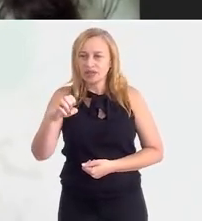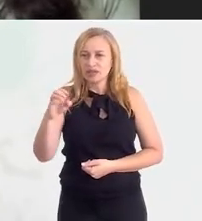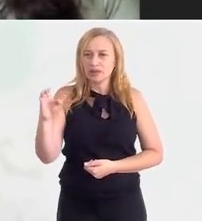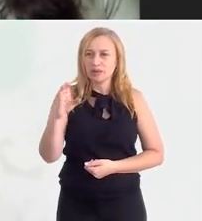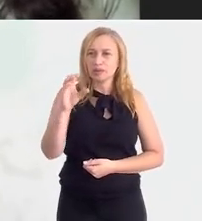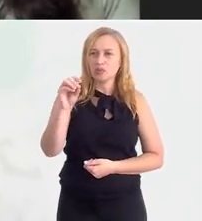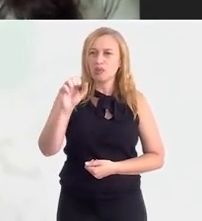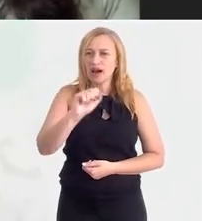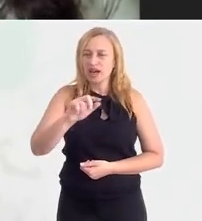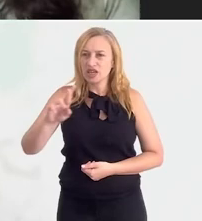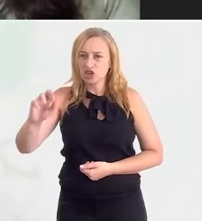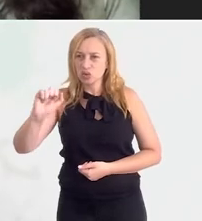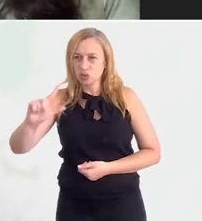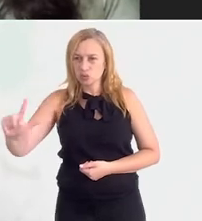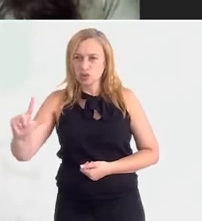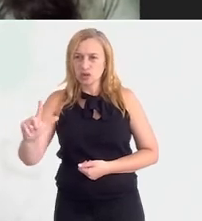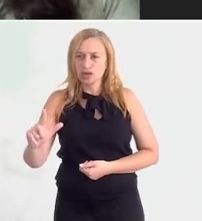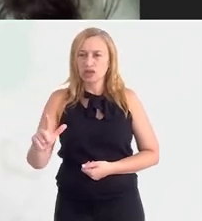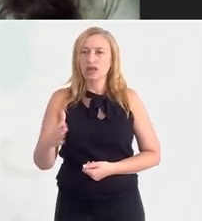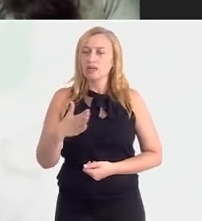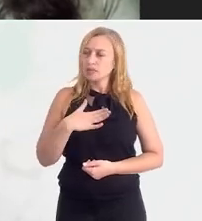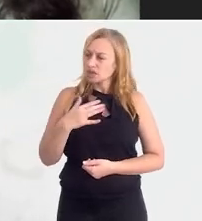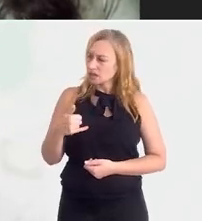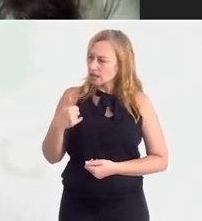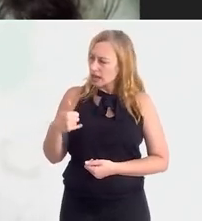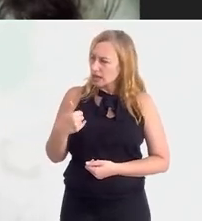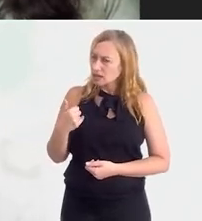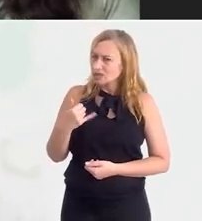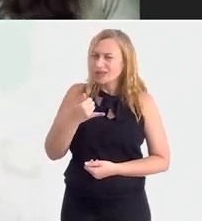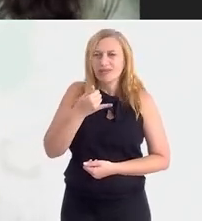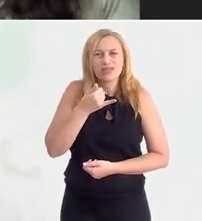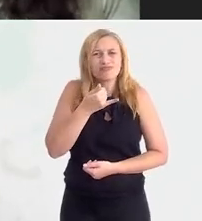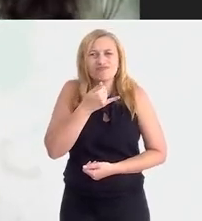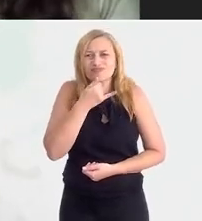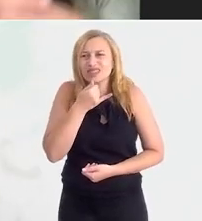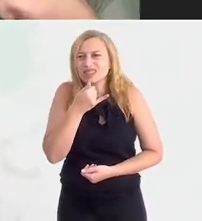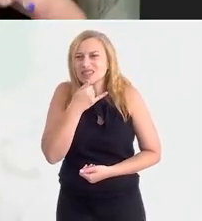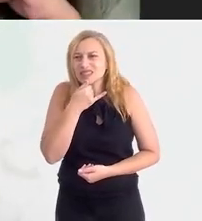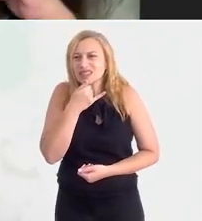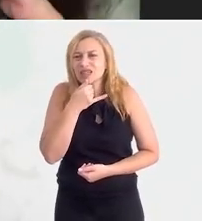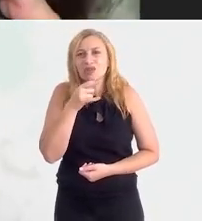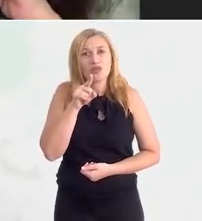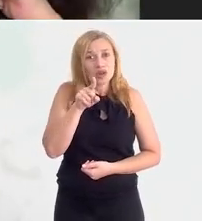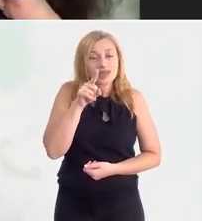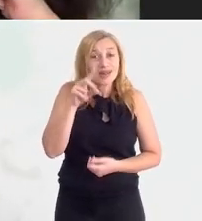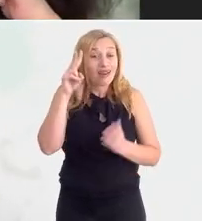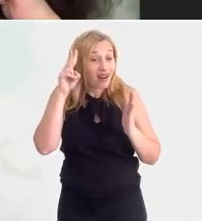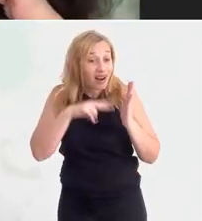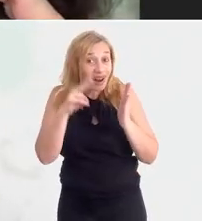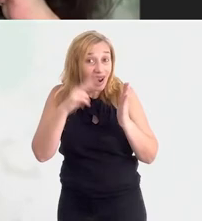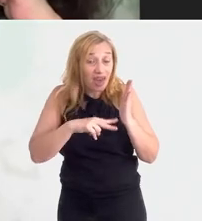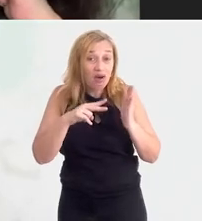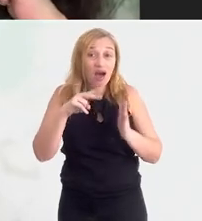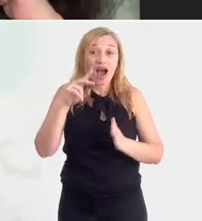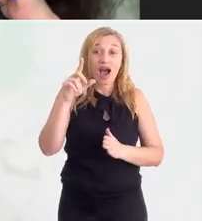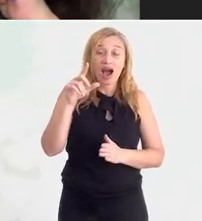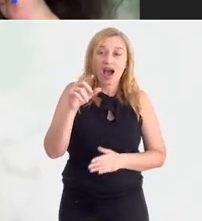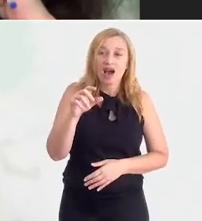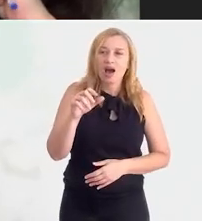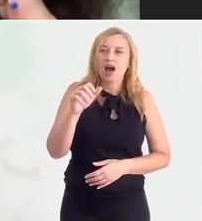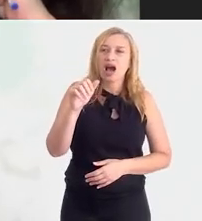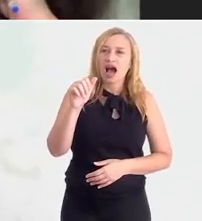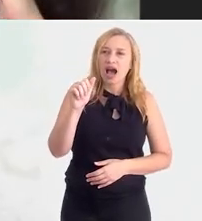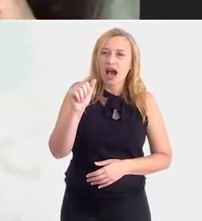leitura de um menino de 15, 16 anos, muito angustiado, uma Nossa, opção. você leu Madame Bovary com 15 anos?